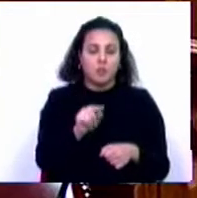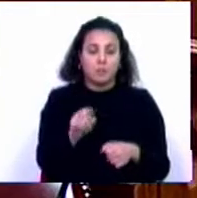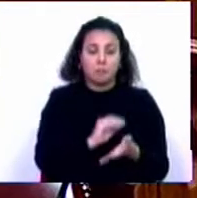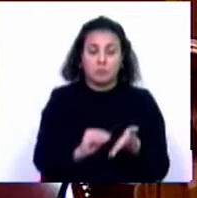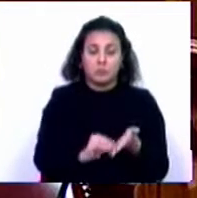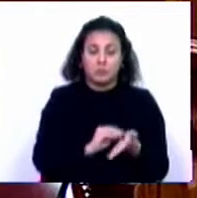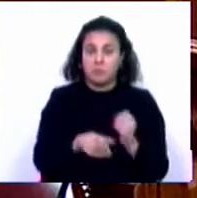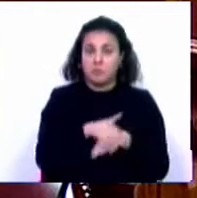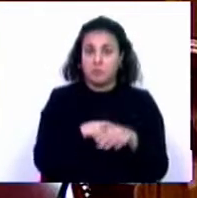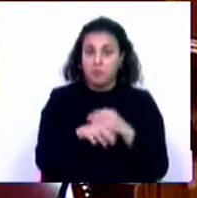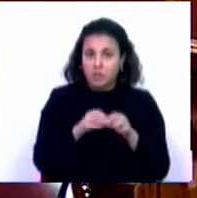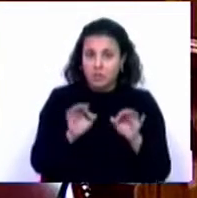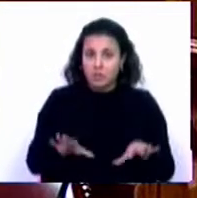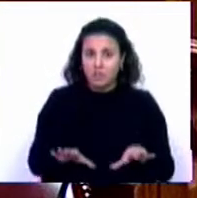terem